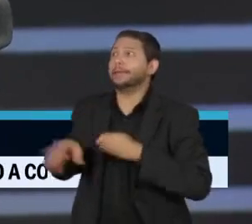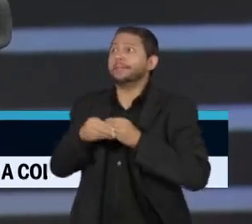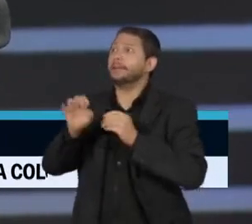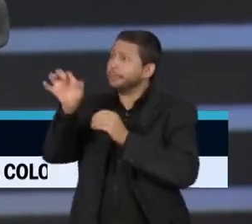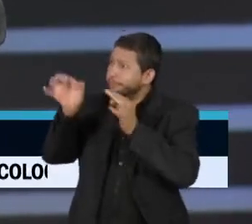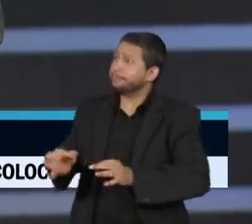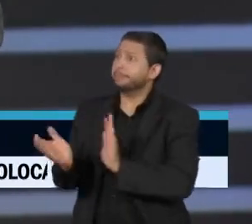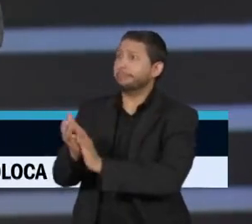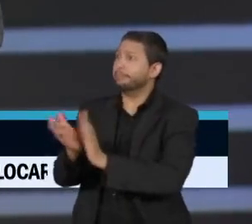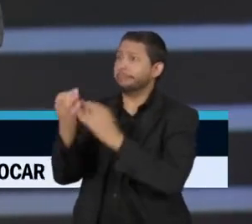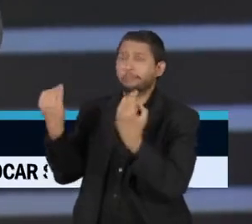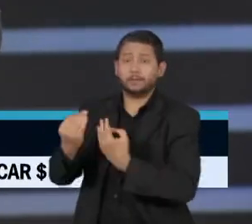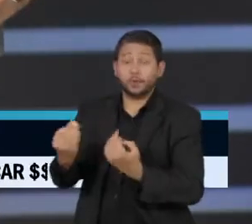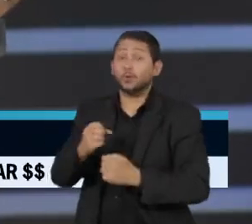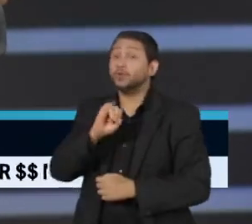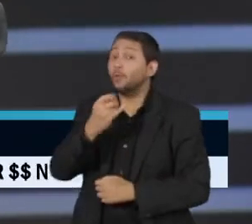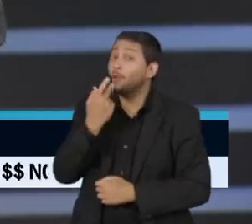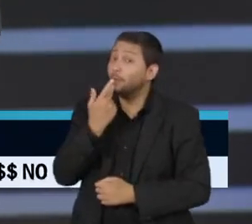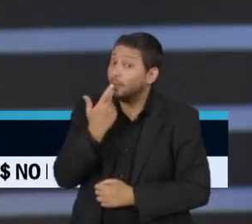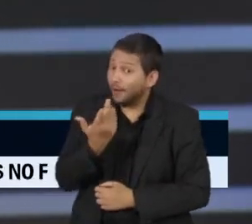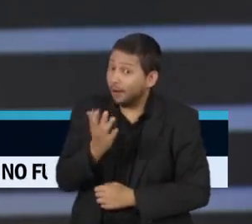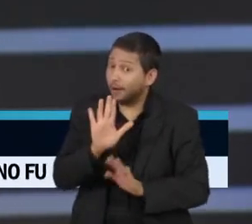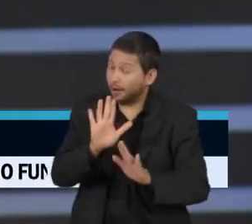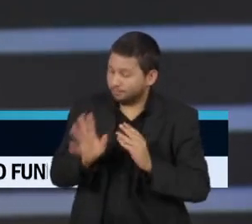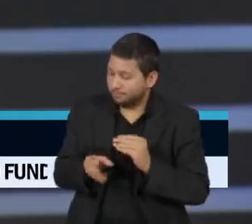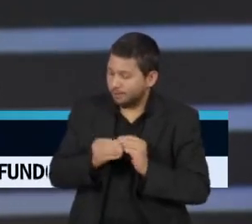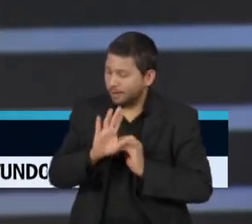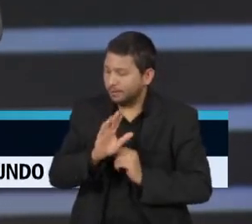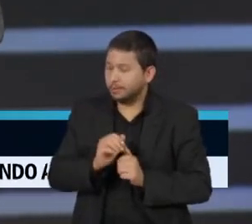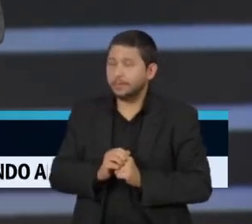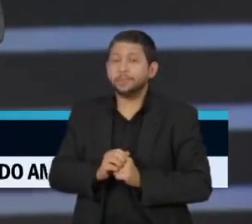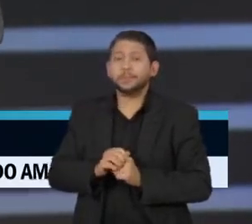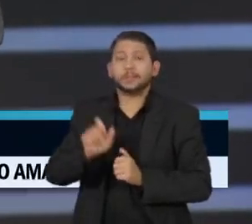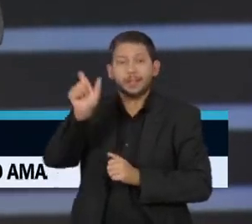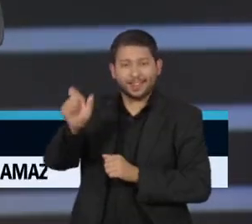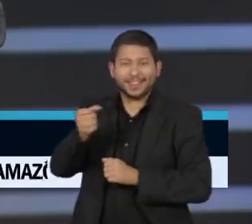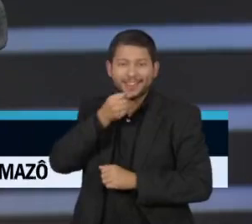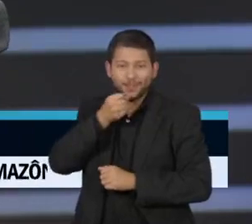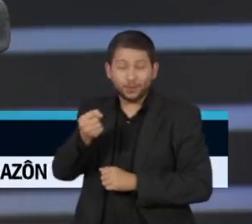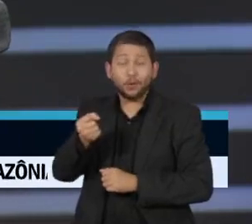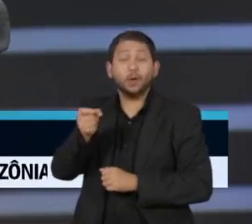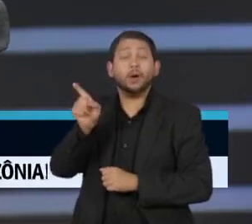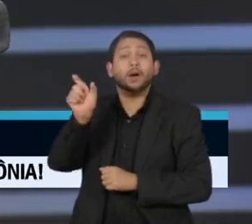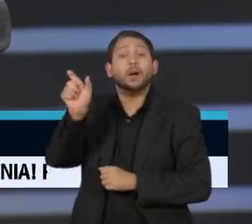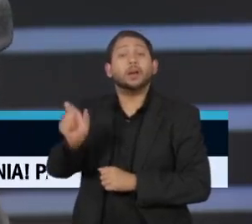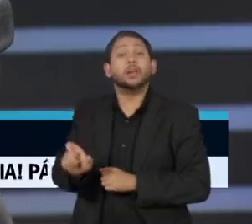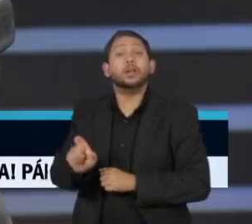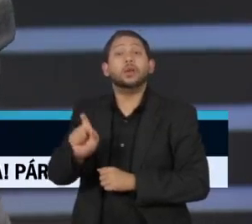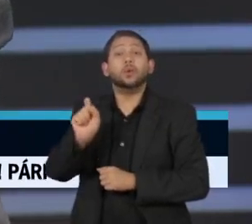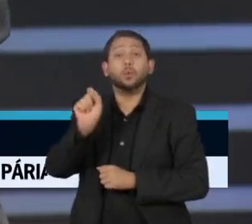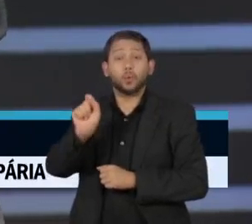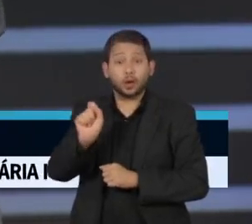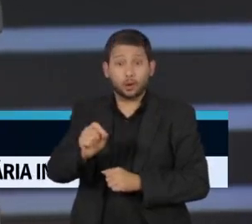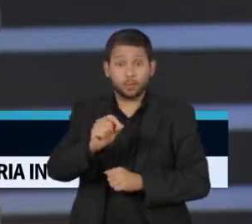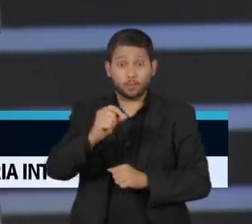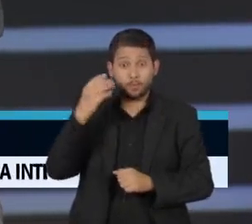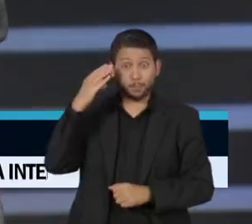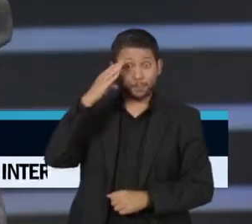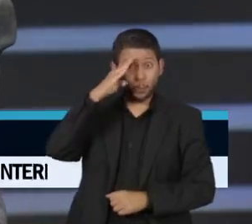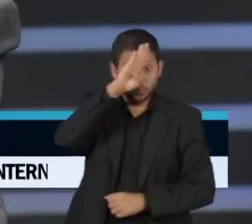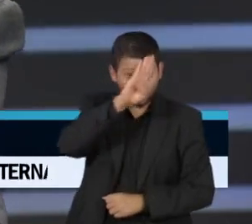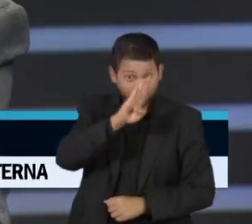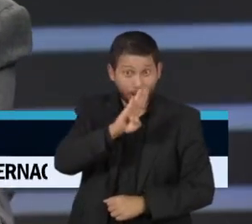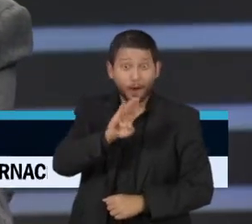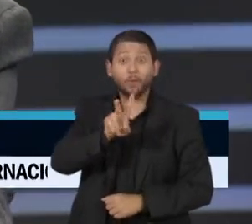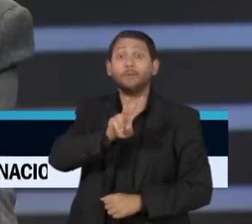eu só acrescentaria com a licença dele é do entrevistado que o lugar onde o bolsonaro deve